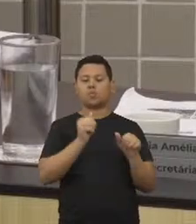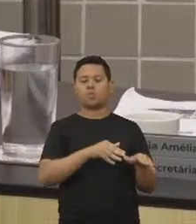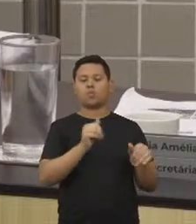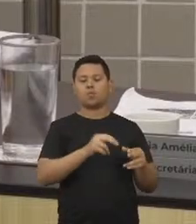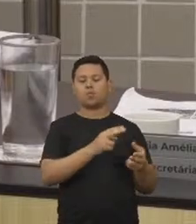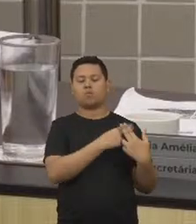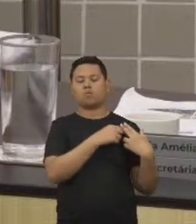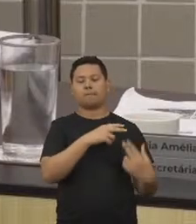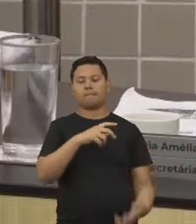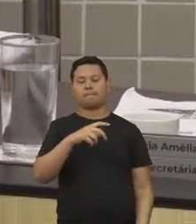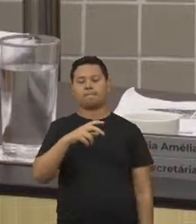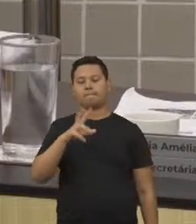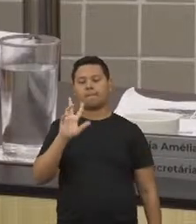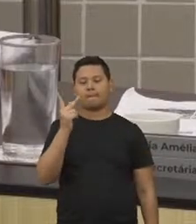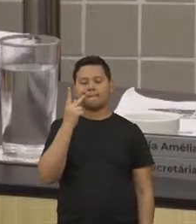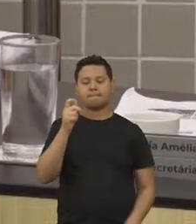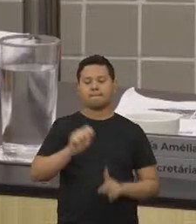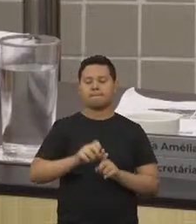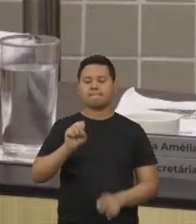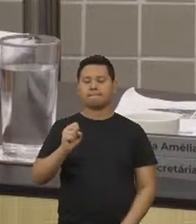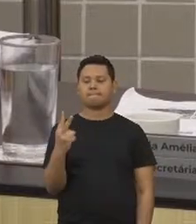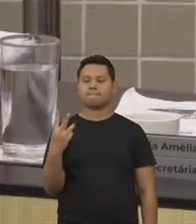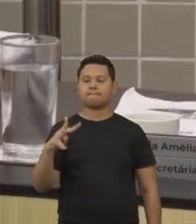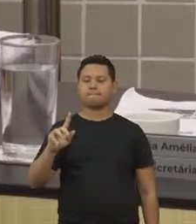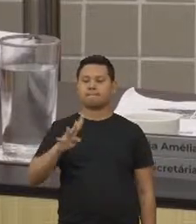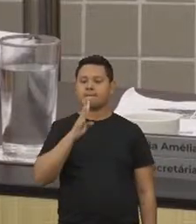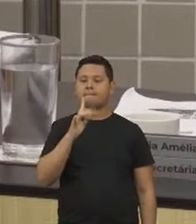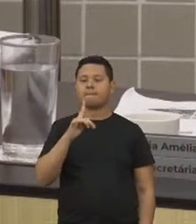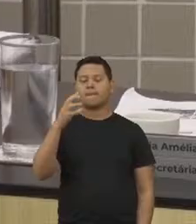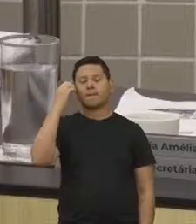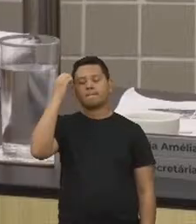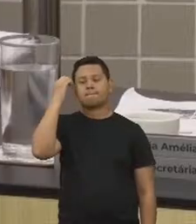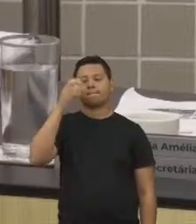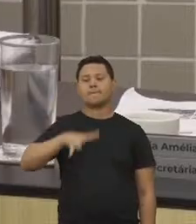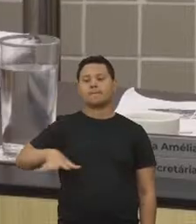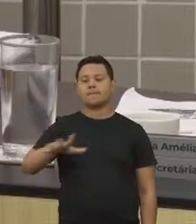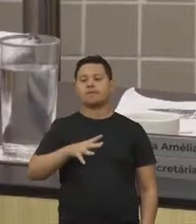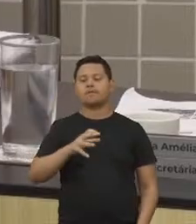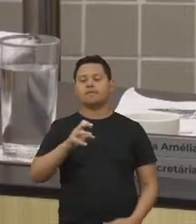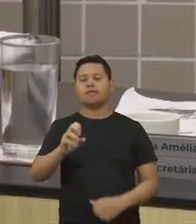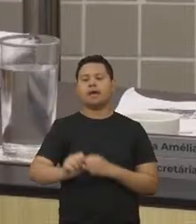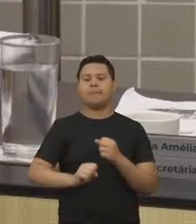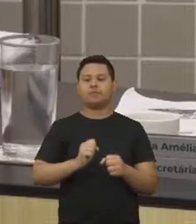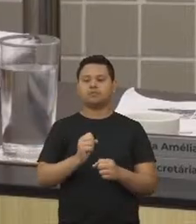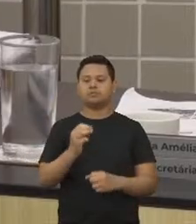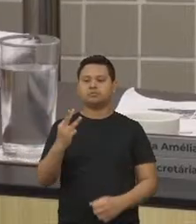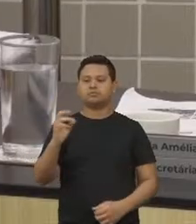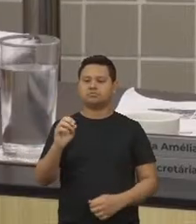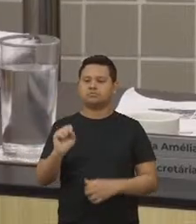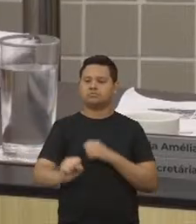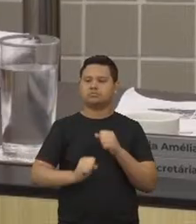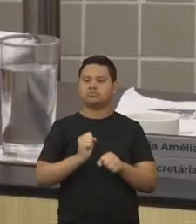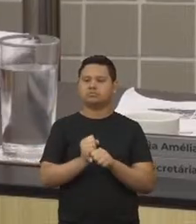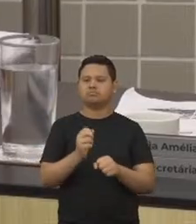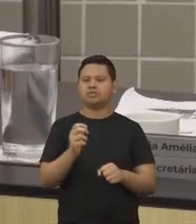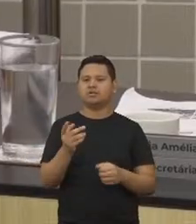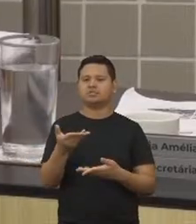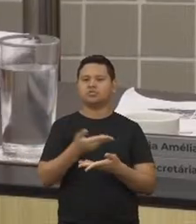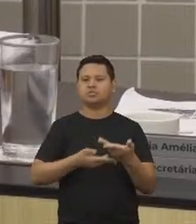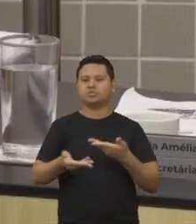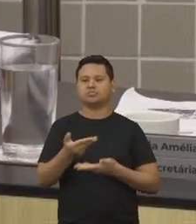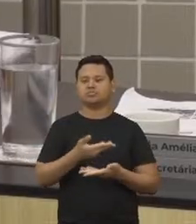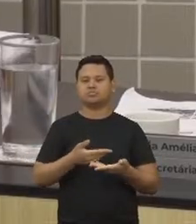Esporte. Moção 824, moção de reconhecimento e conscientização pelos 35 anos do Código de Defesa do